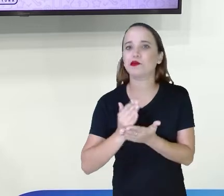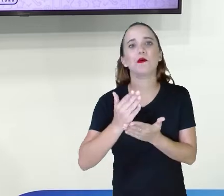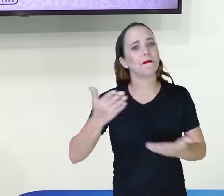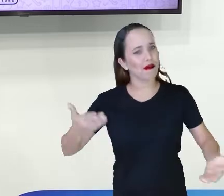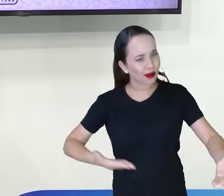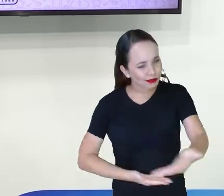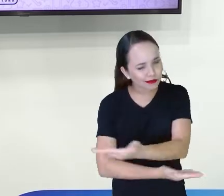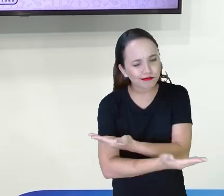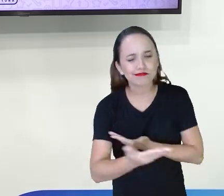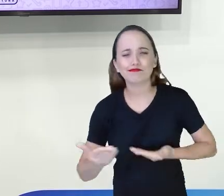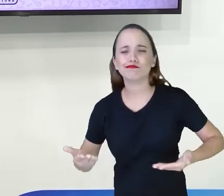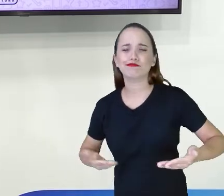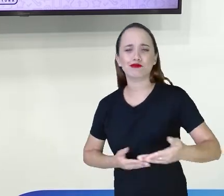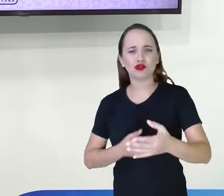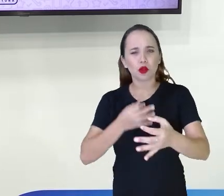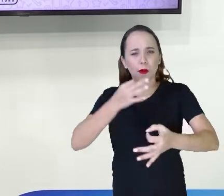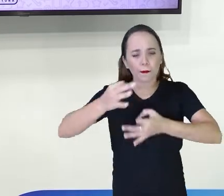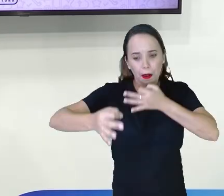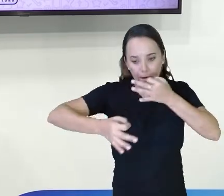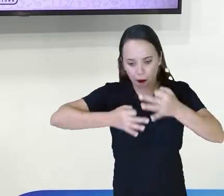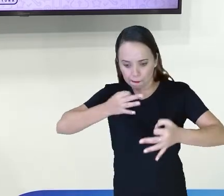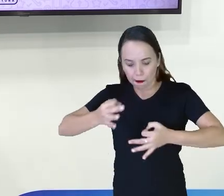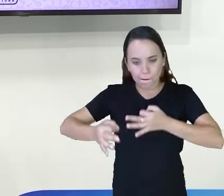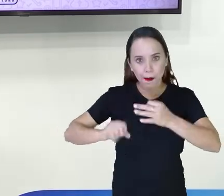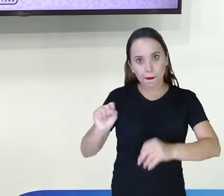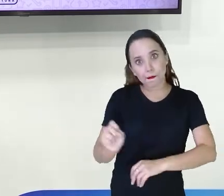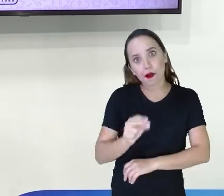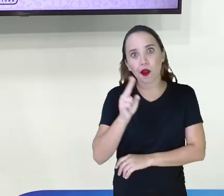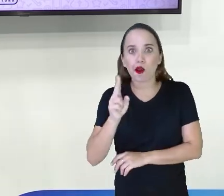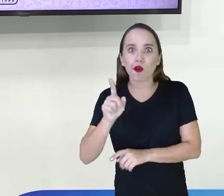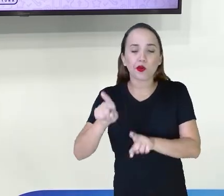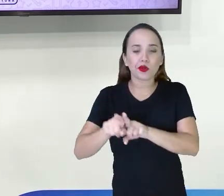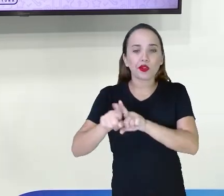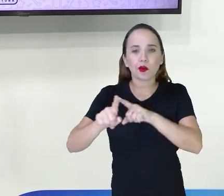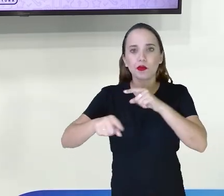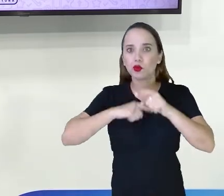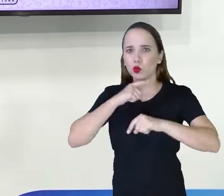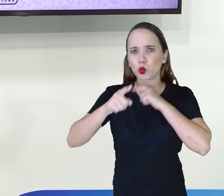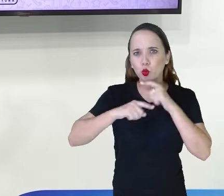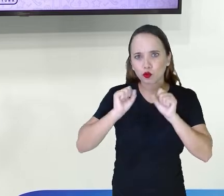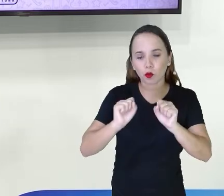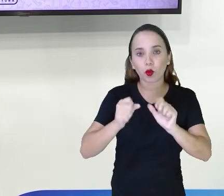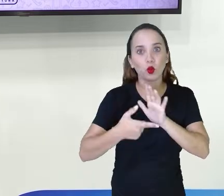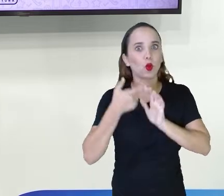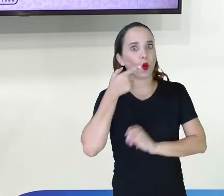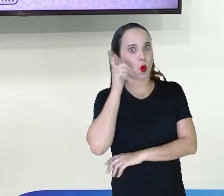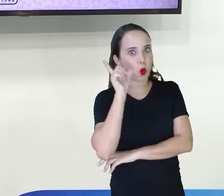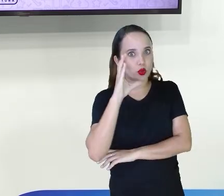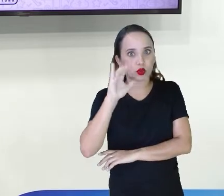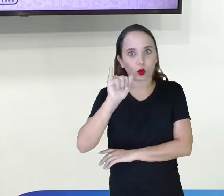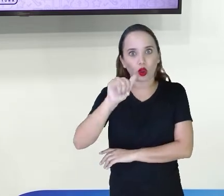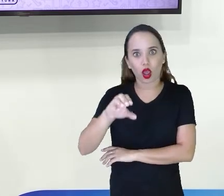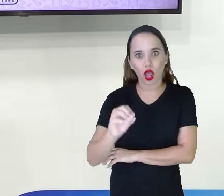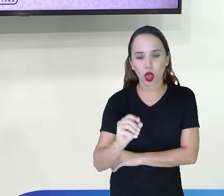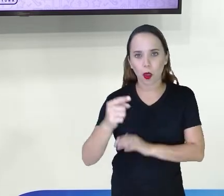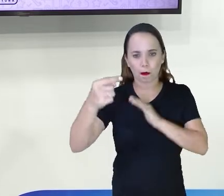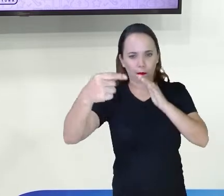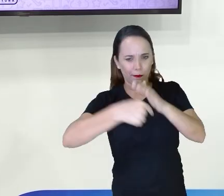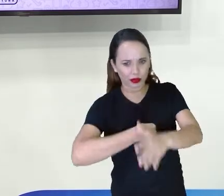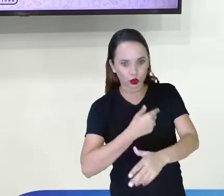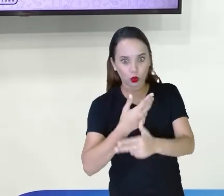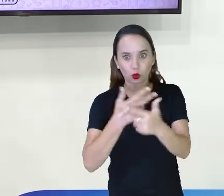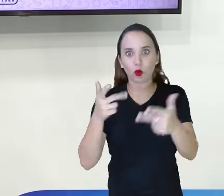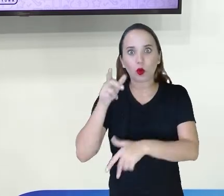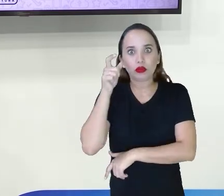teu comentário, tua dúvida. Caio ontem, inclusive, mandou uma pergunta interessantíssima, né? Ele perguntou,